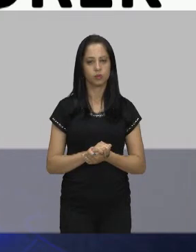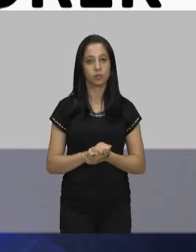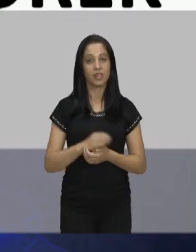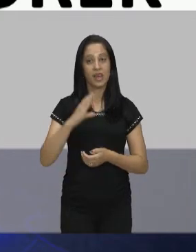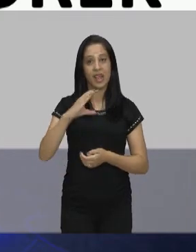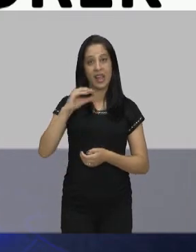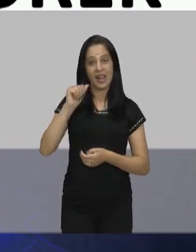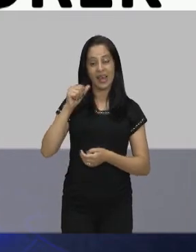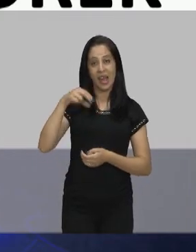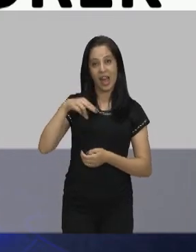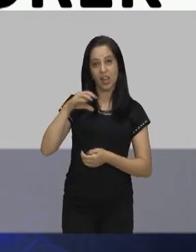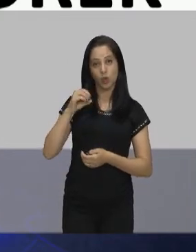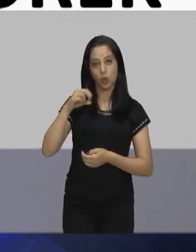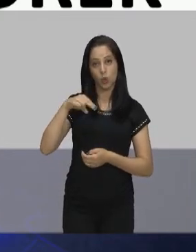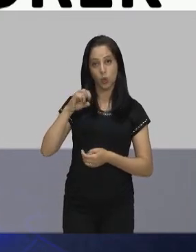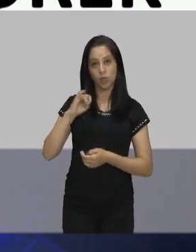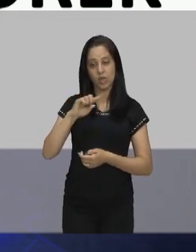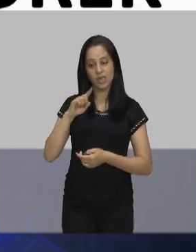canonização do